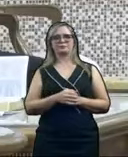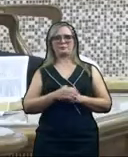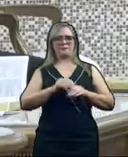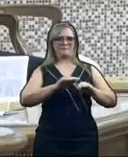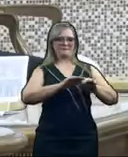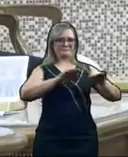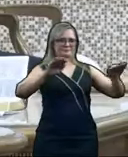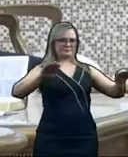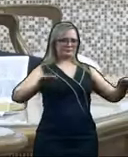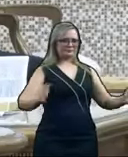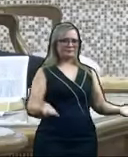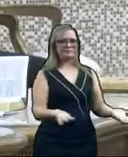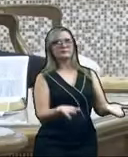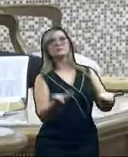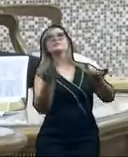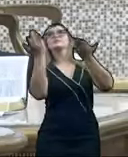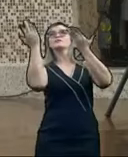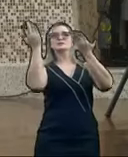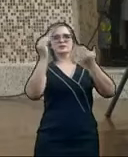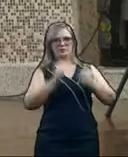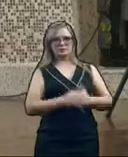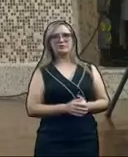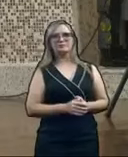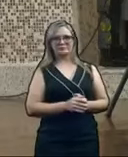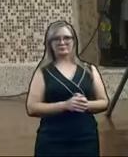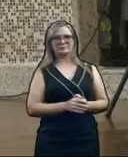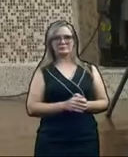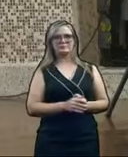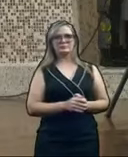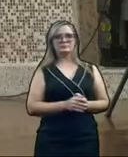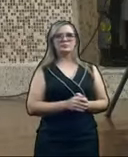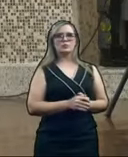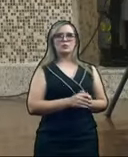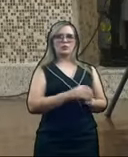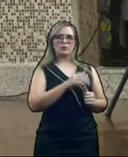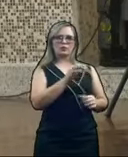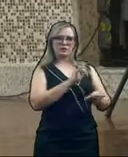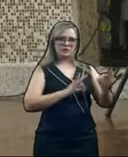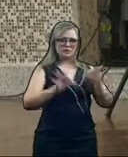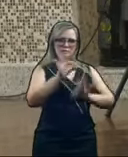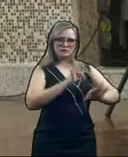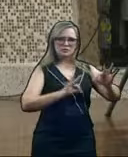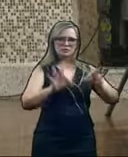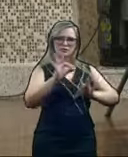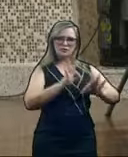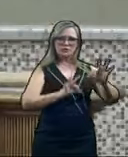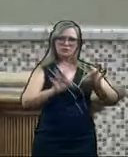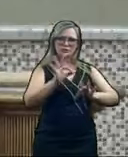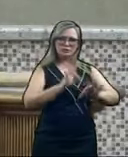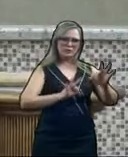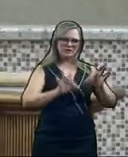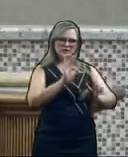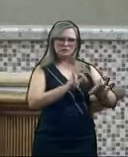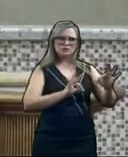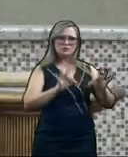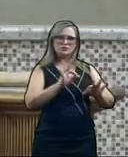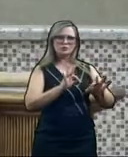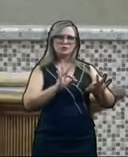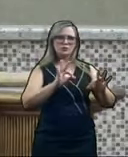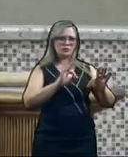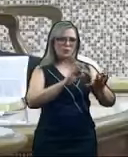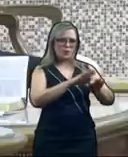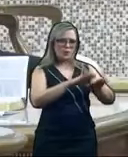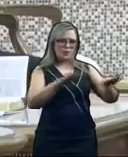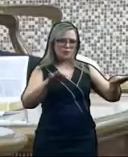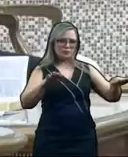santificar vamos nos preparar porque nós vamos saber tel e nós somos